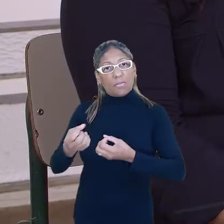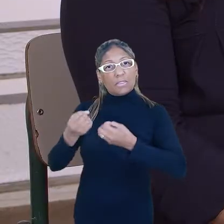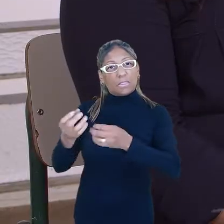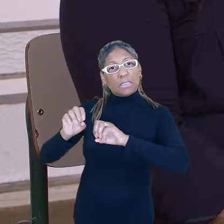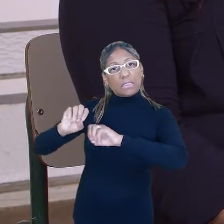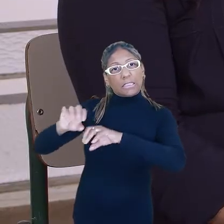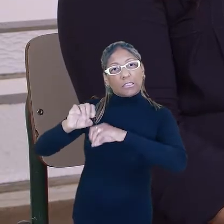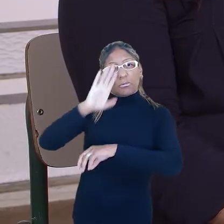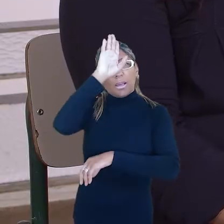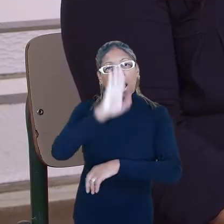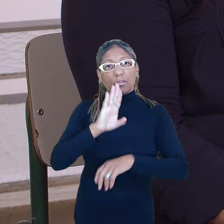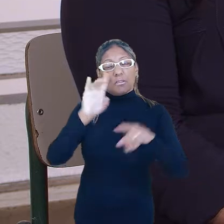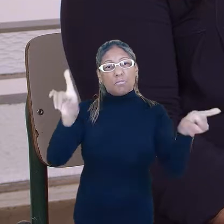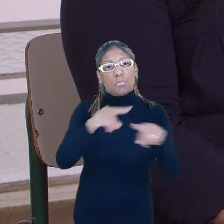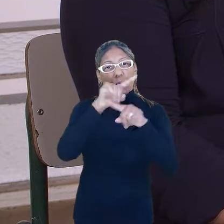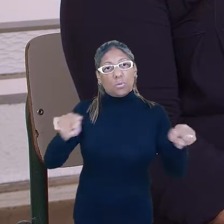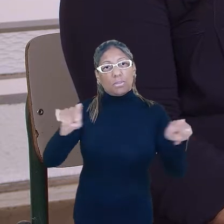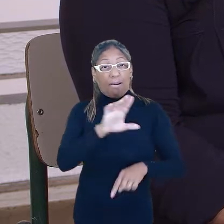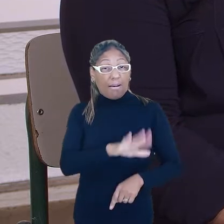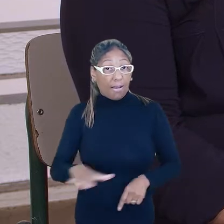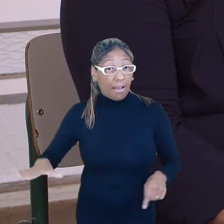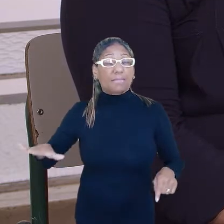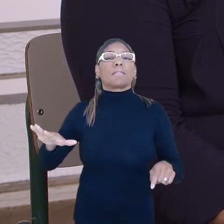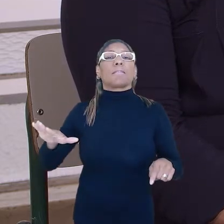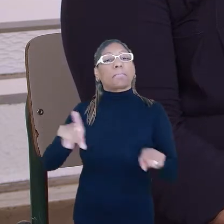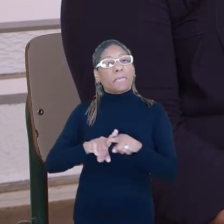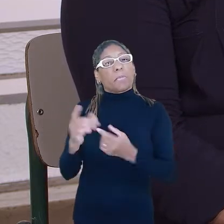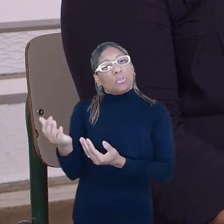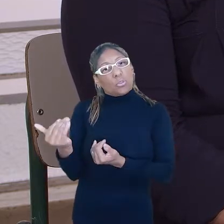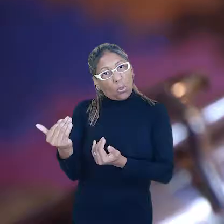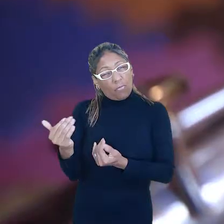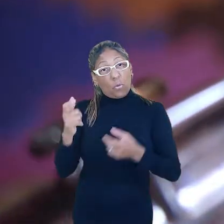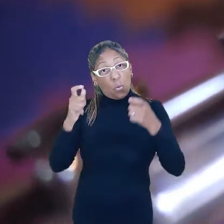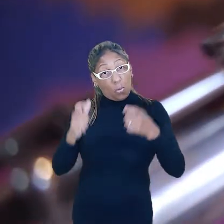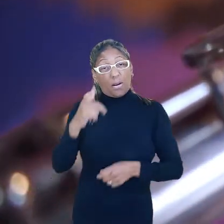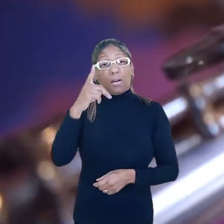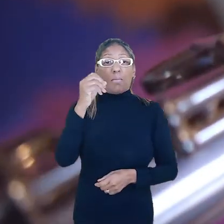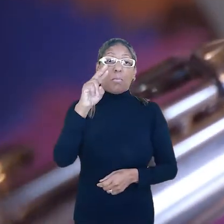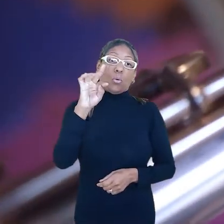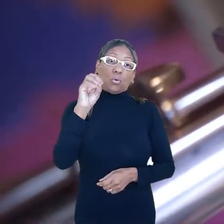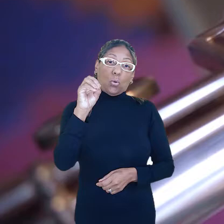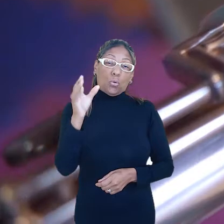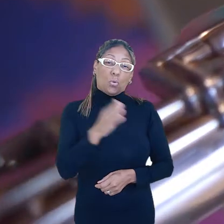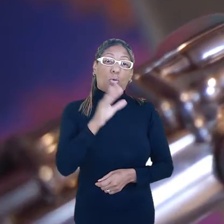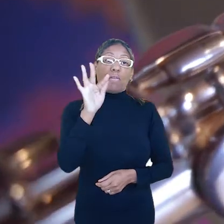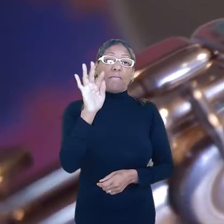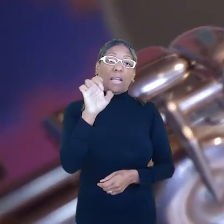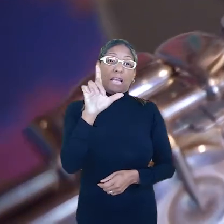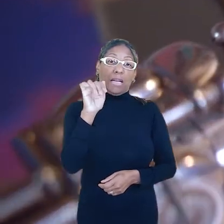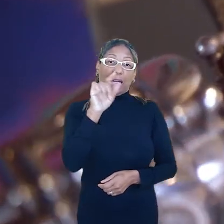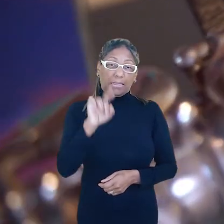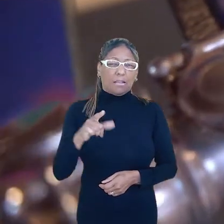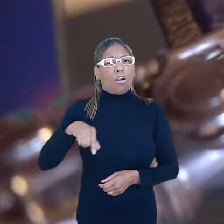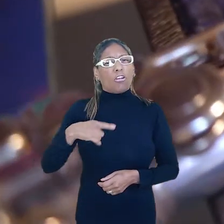ensino gratuito de música Elisandra Martins. a crianças e adolescentes da cidade de Porto Feliz. A gente já tem uma amizade que a gente trabalhava